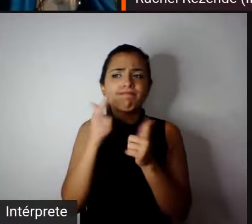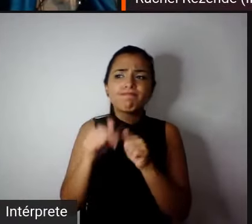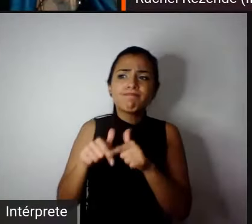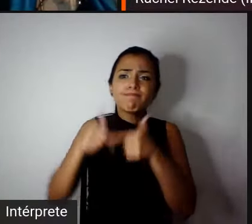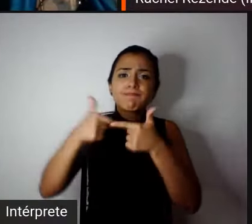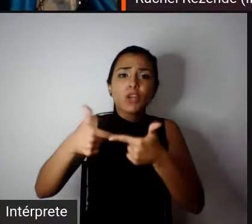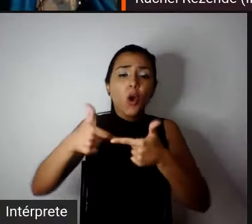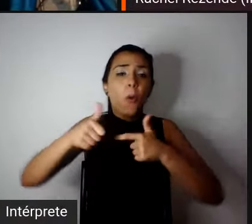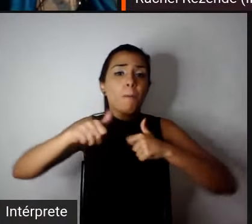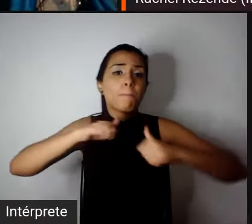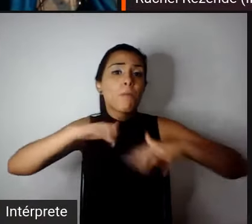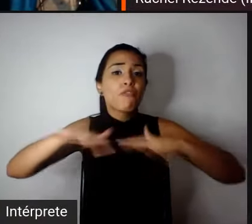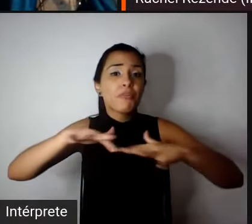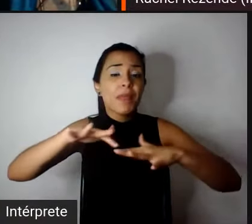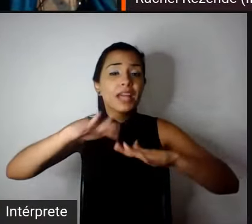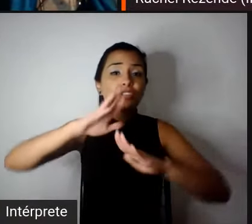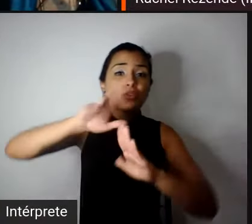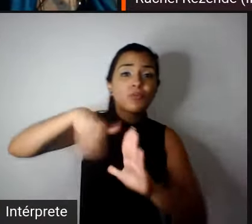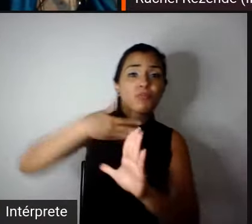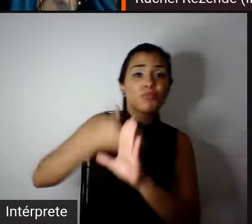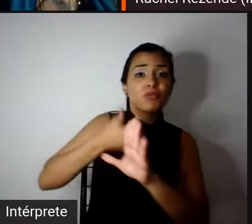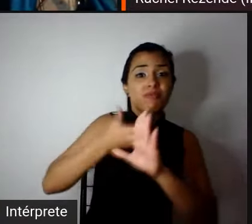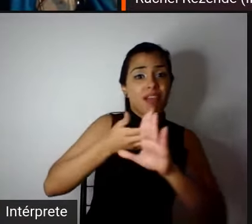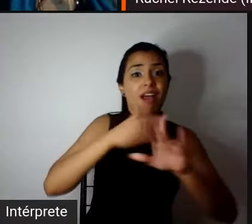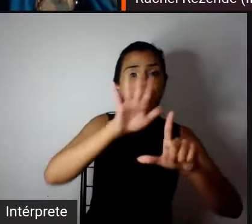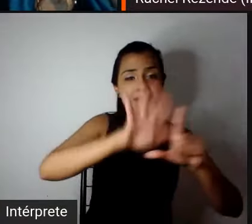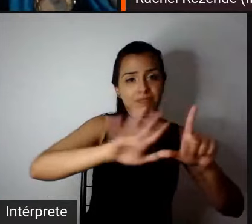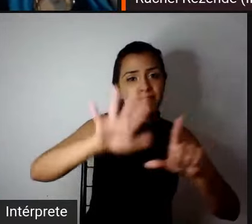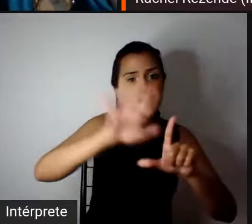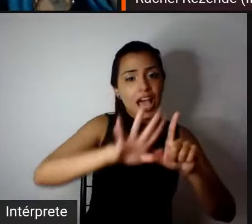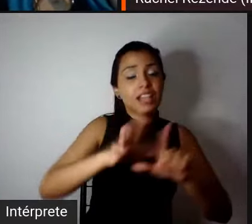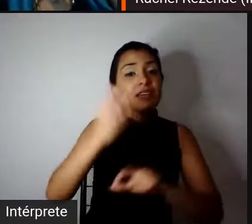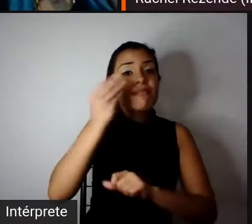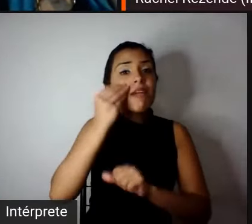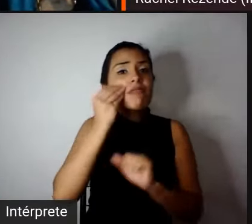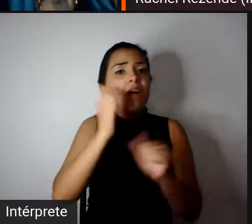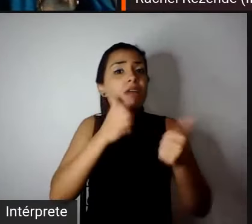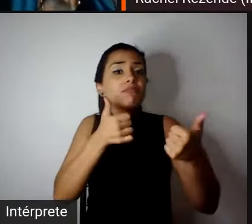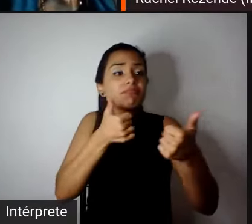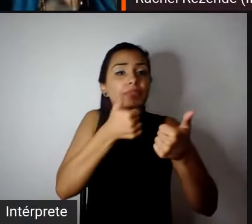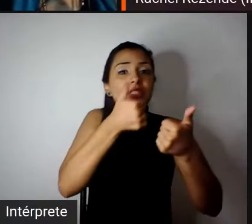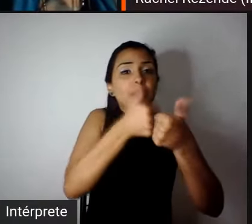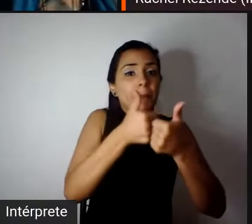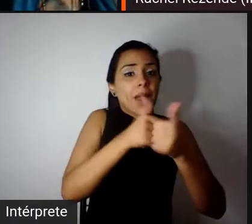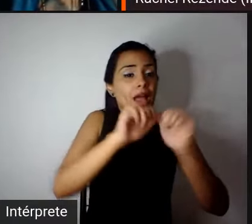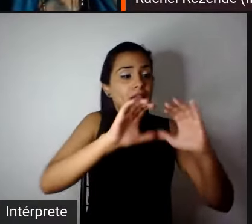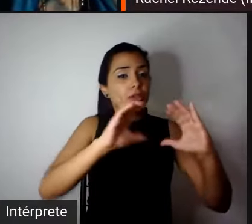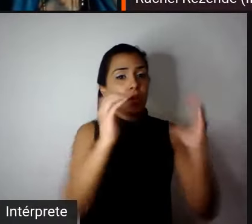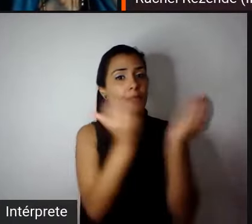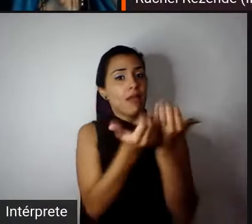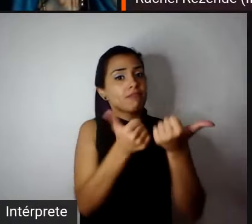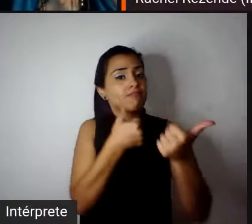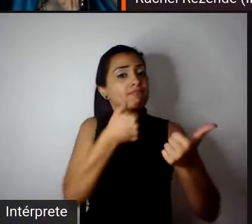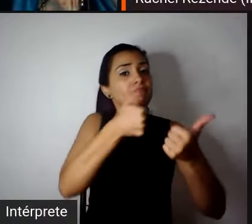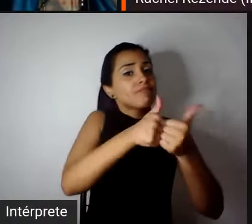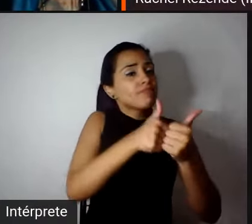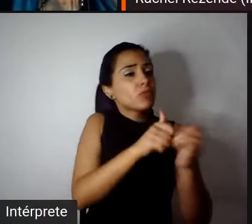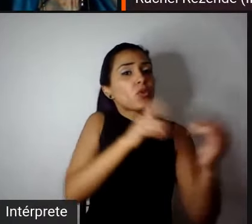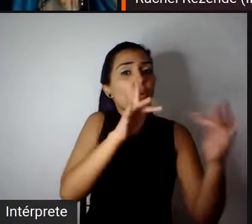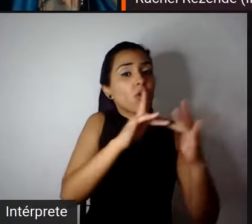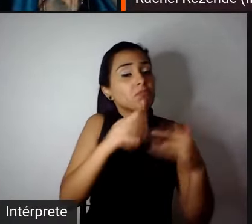além da imagem, né? Inclusive da fala, né? Se aproximar da fala dessas pessoas. Então, eu queria, se você puder